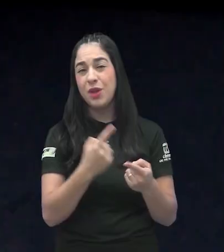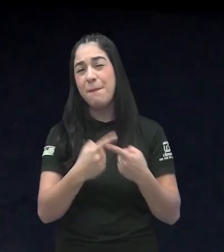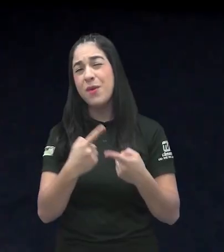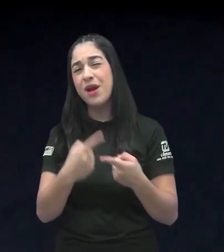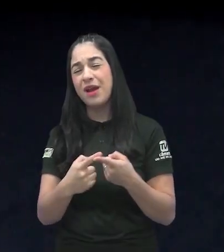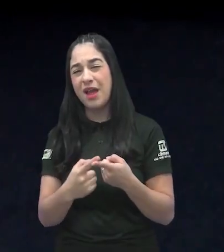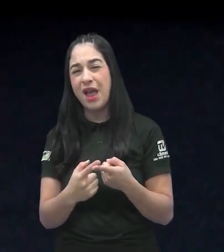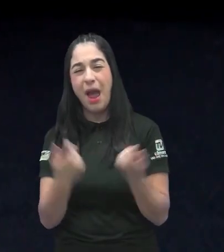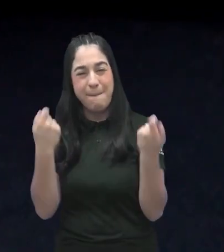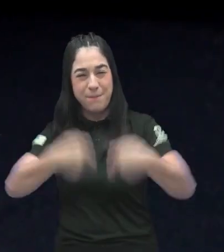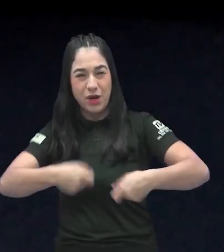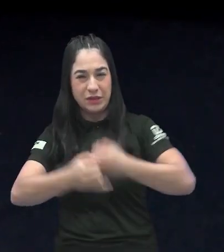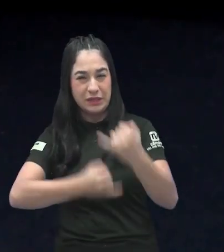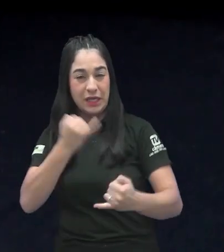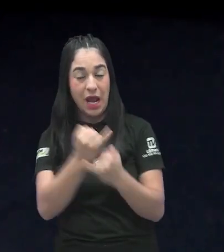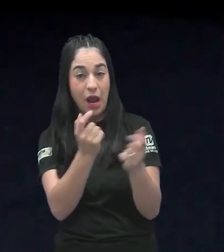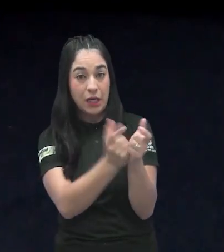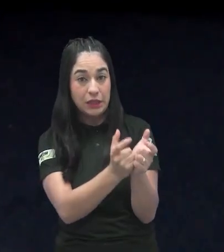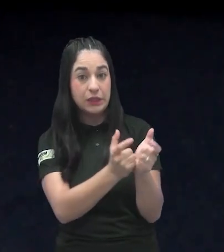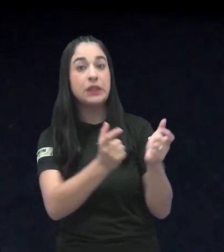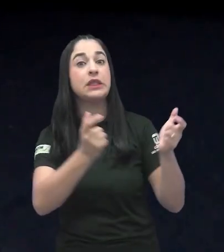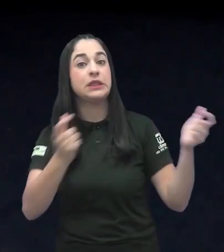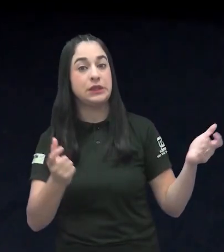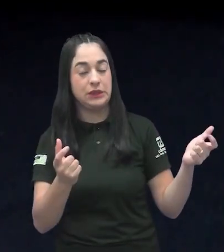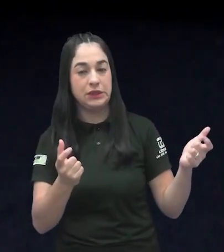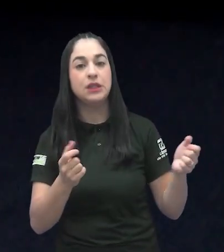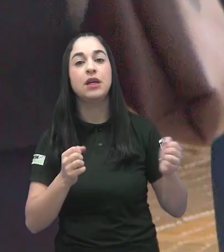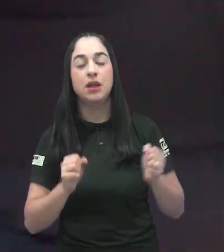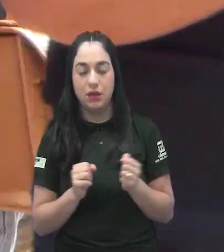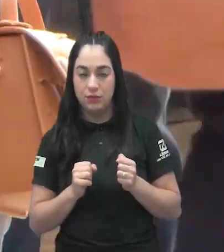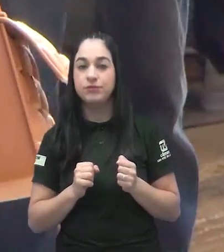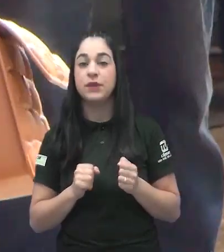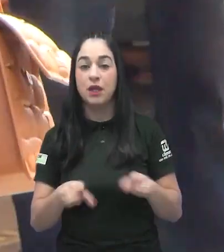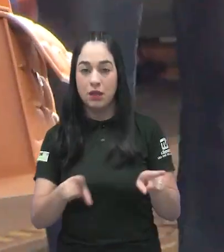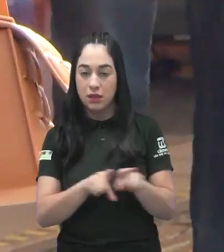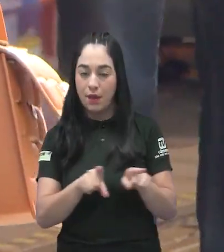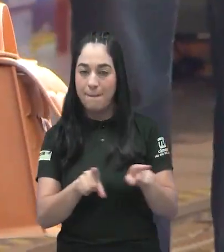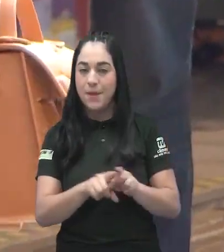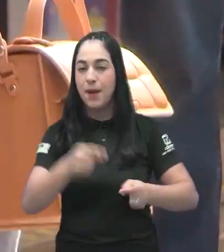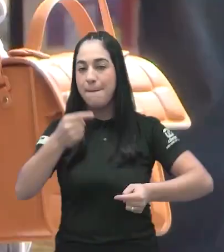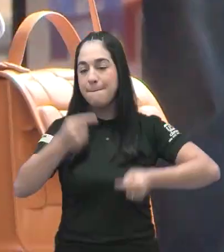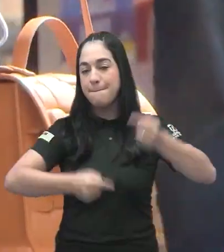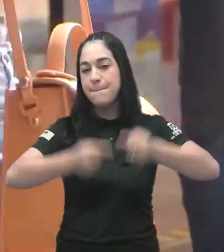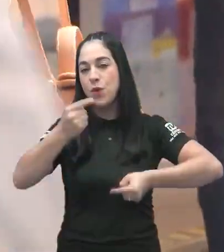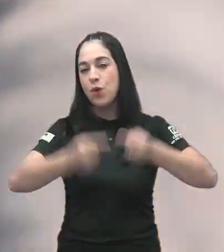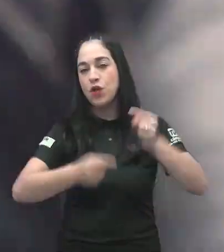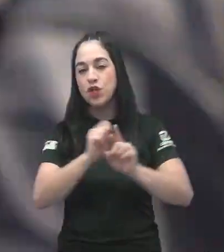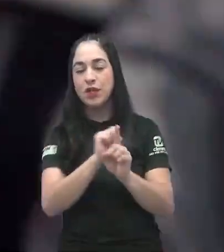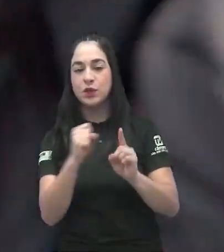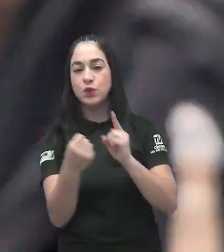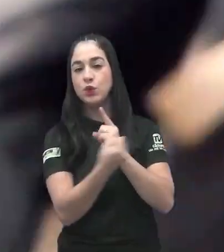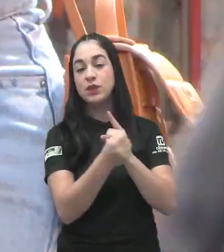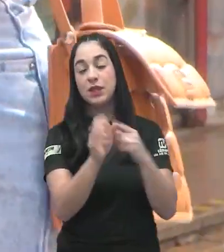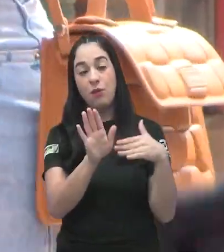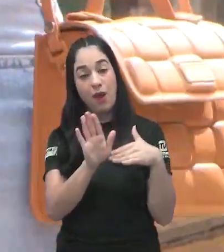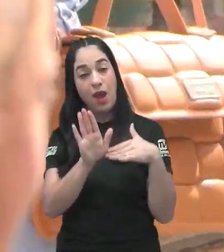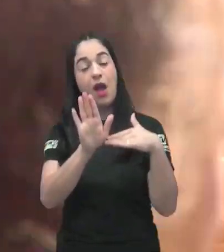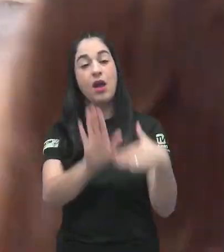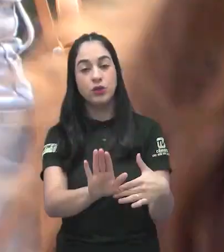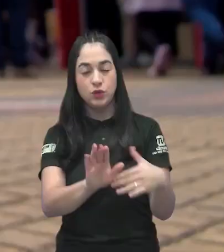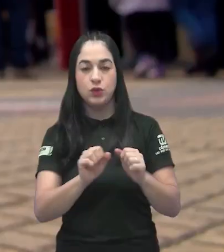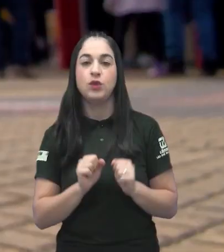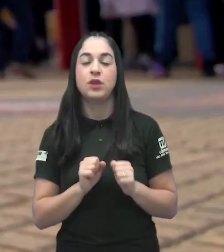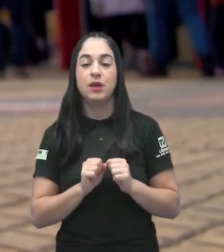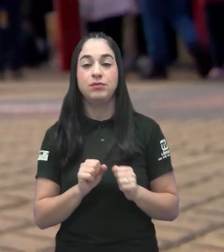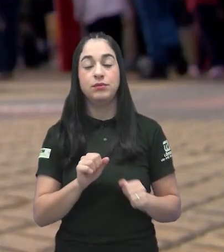online cresceu 140% nos últimos 5 anos. Essa realidade também impacta as políticas de assistência